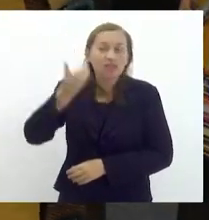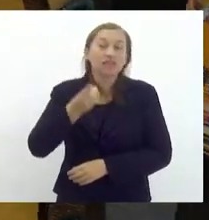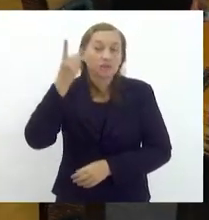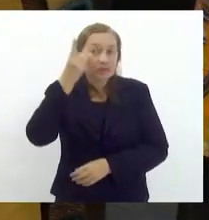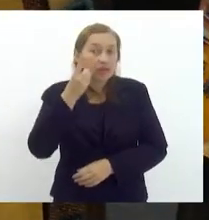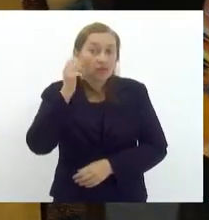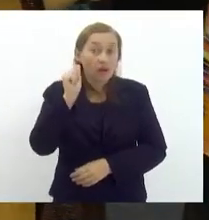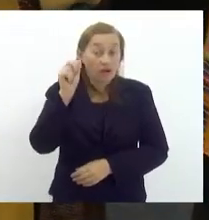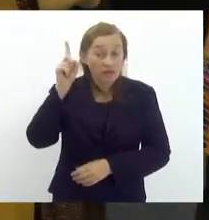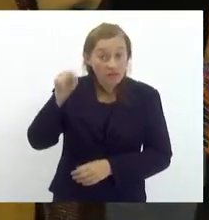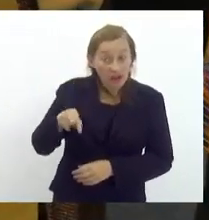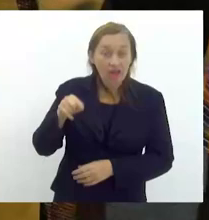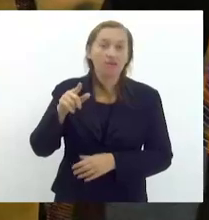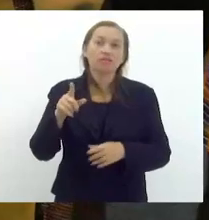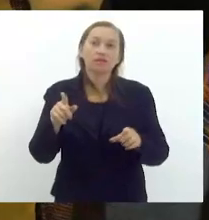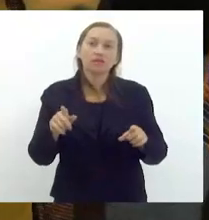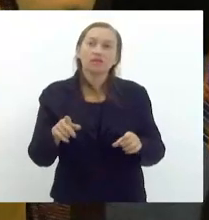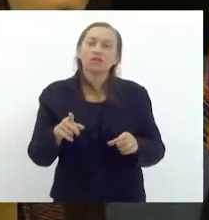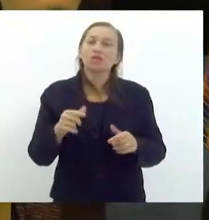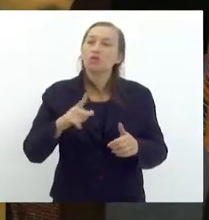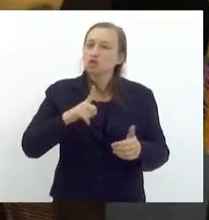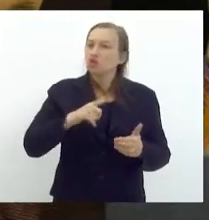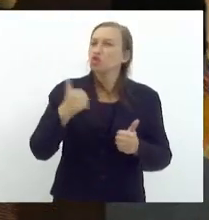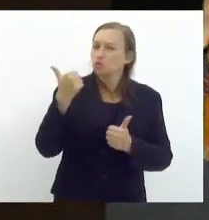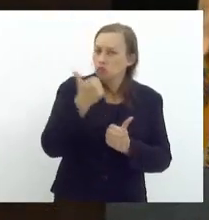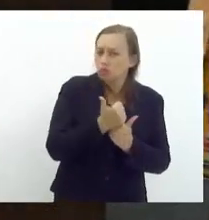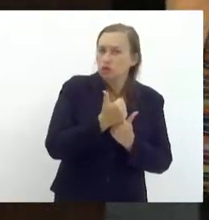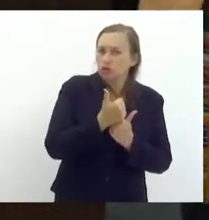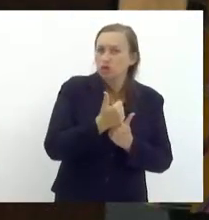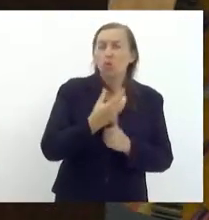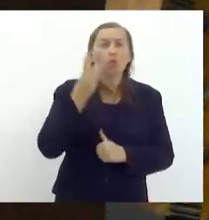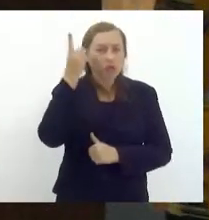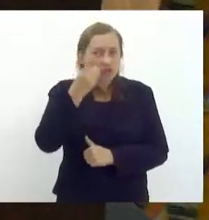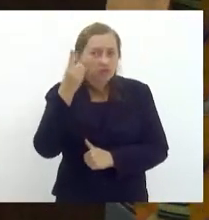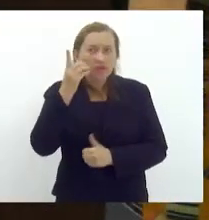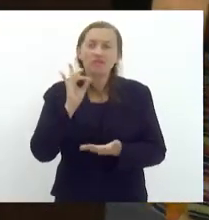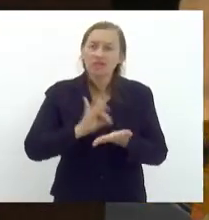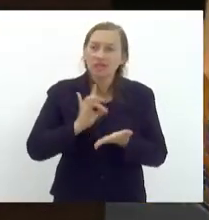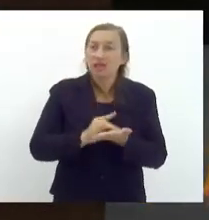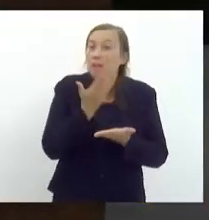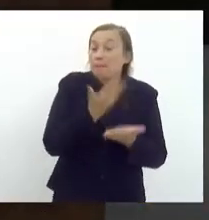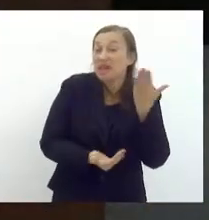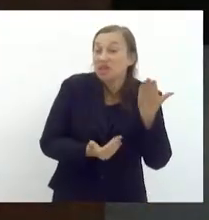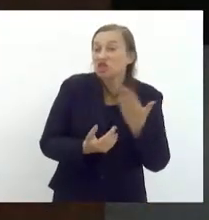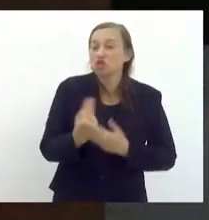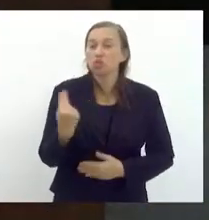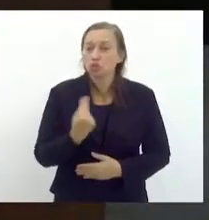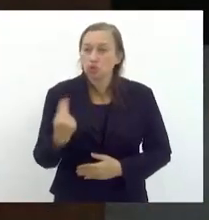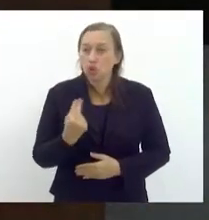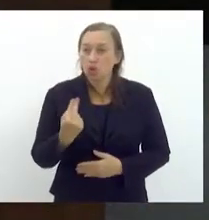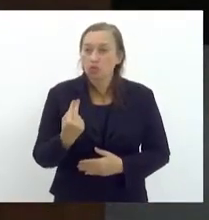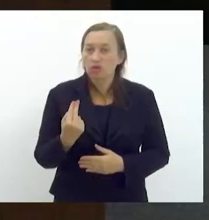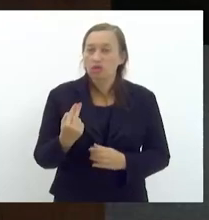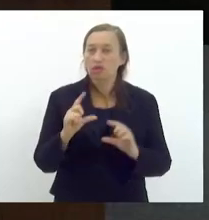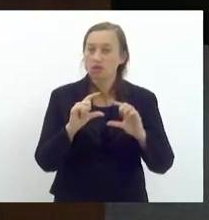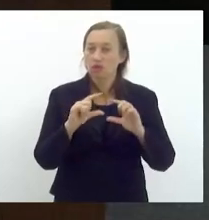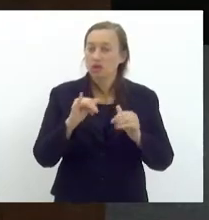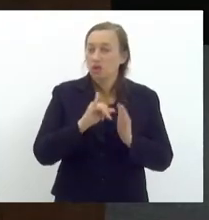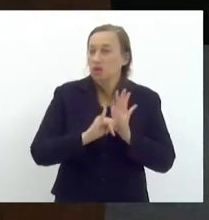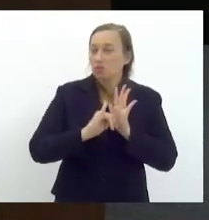antigas antigamente quando tinham substitutivo o deputado realmente perde autoria e vem a publicado